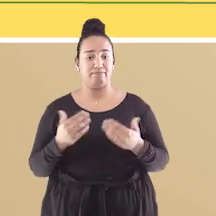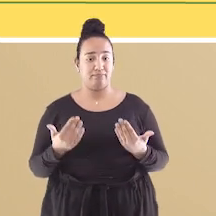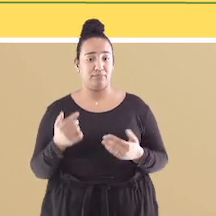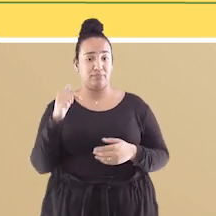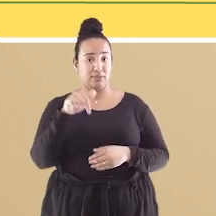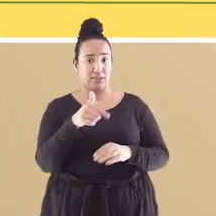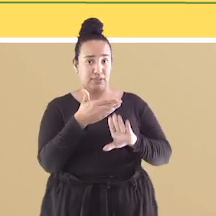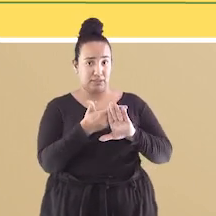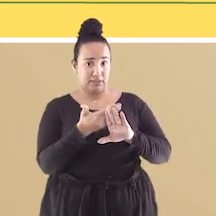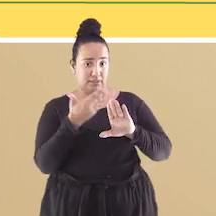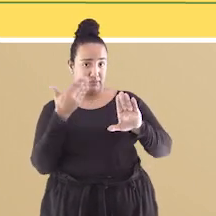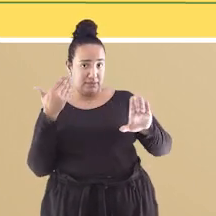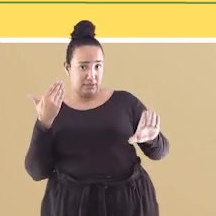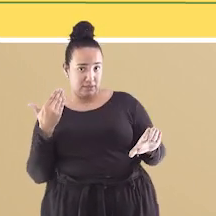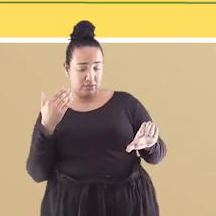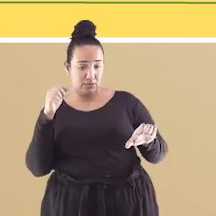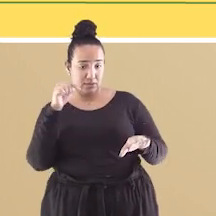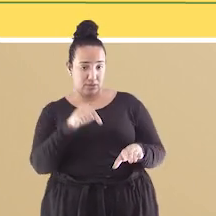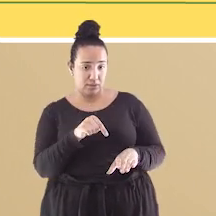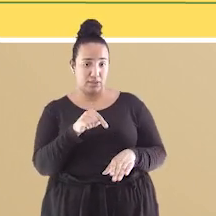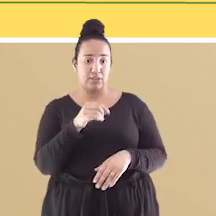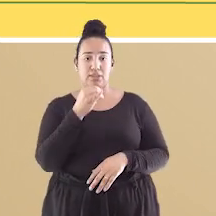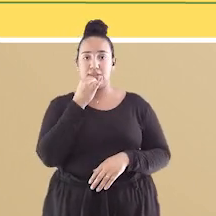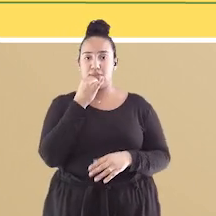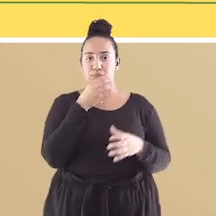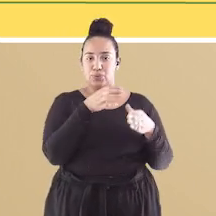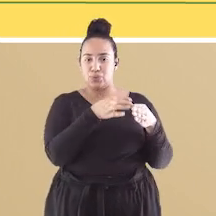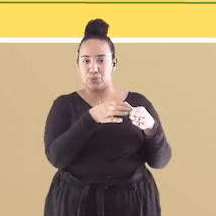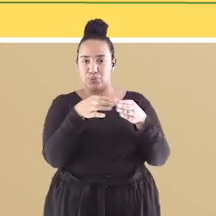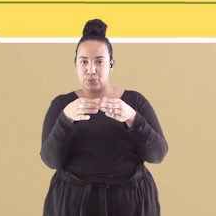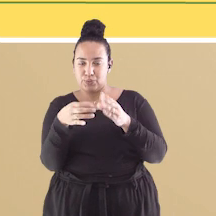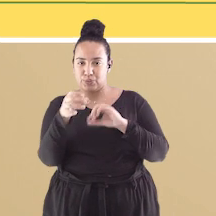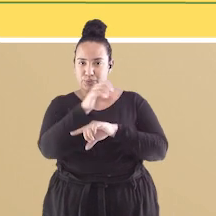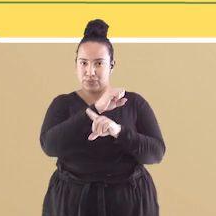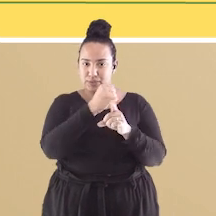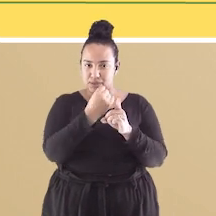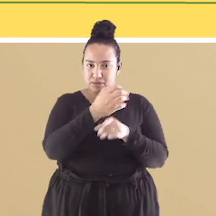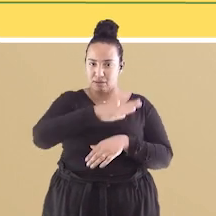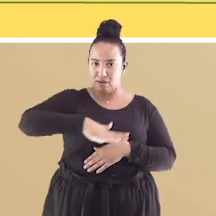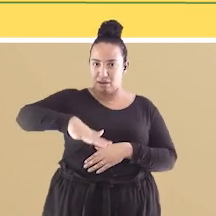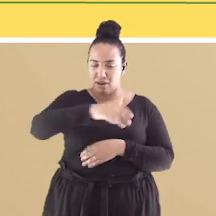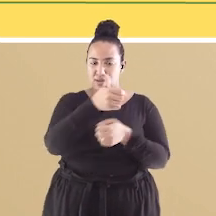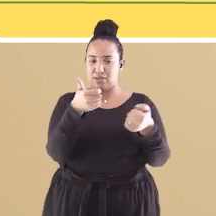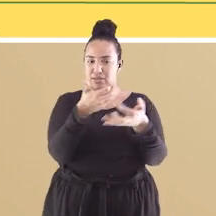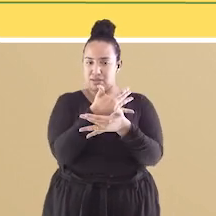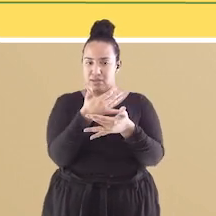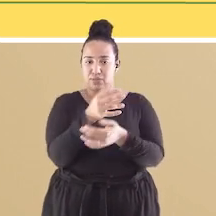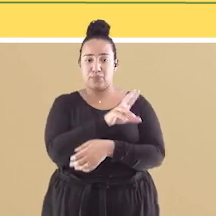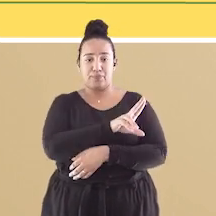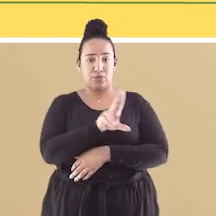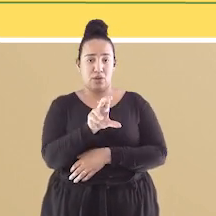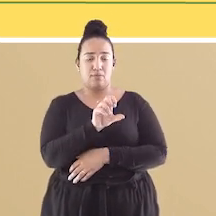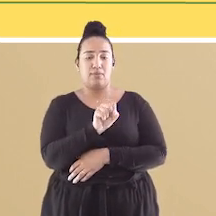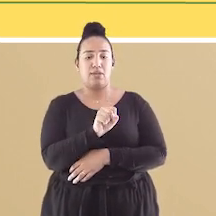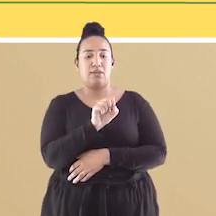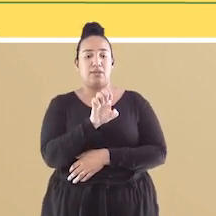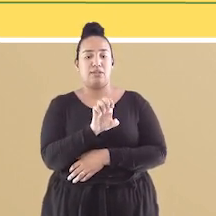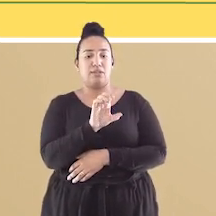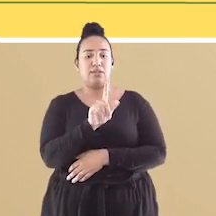urbana, ou seja, essa separação de classes sociais nas cidades, é chamada de